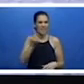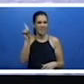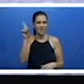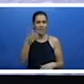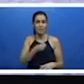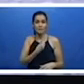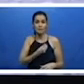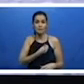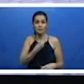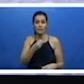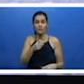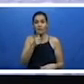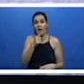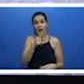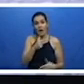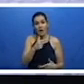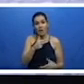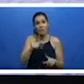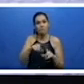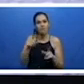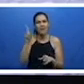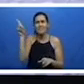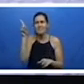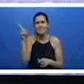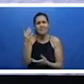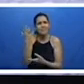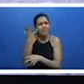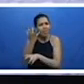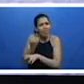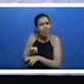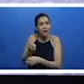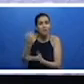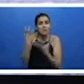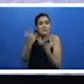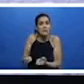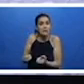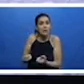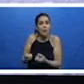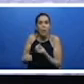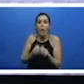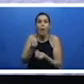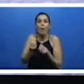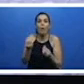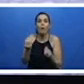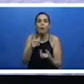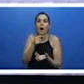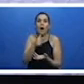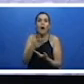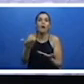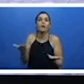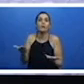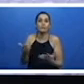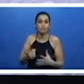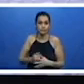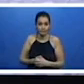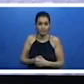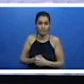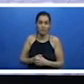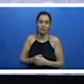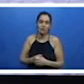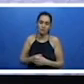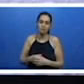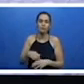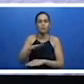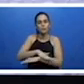ambientes aquáticos, isso leva à secagem, ao secamento de alguns rios, de alguns lagos, e o desaparecimento dos